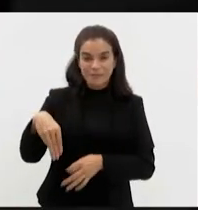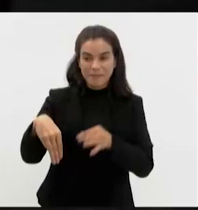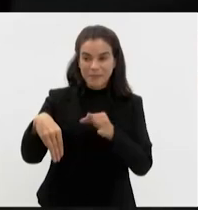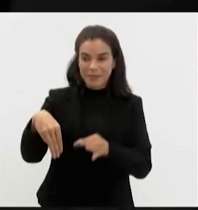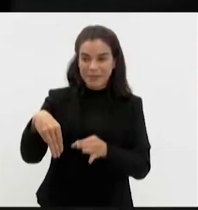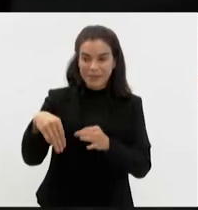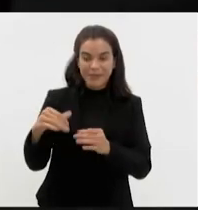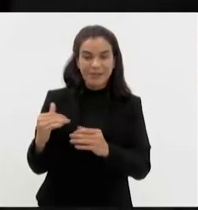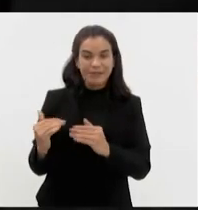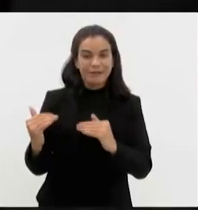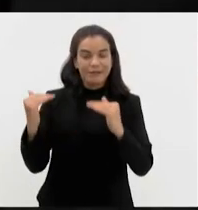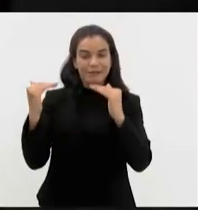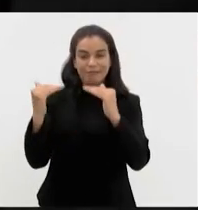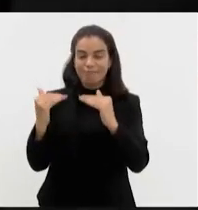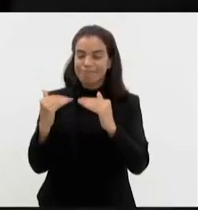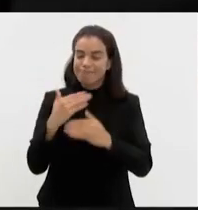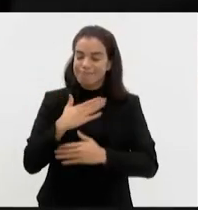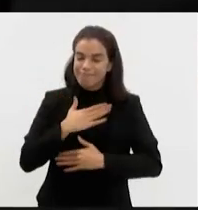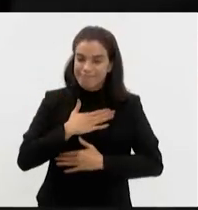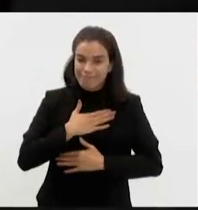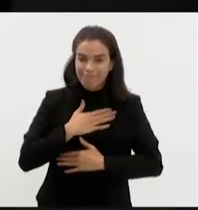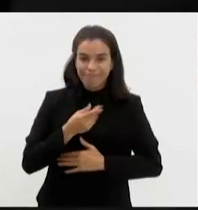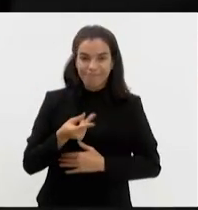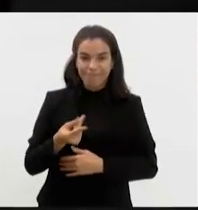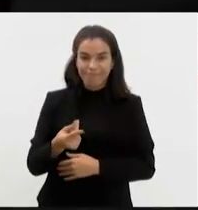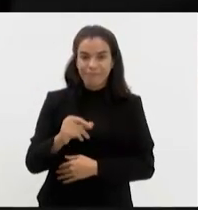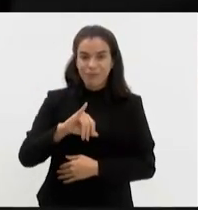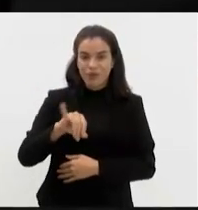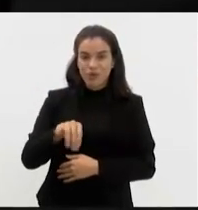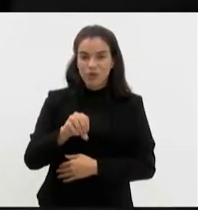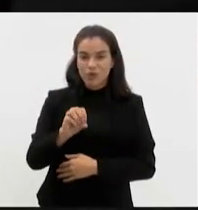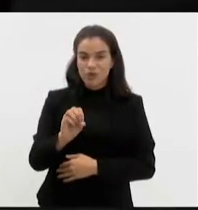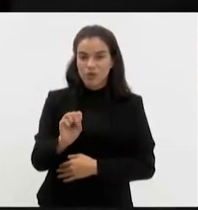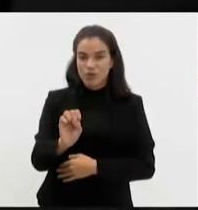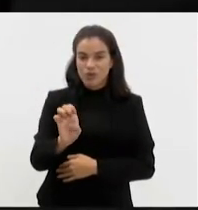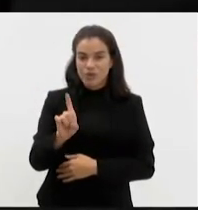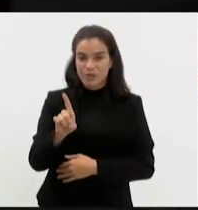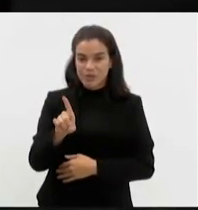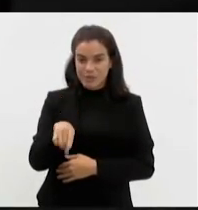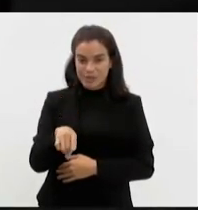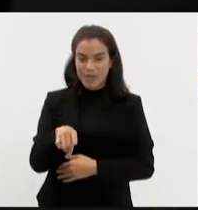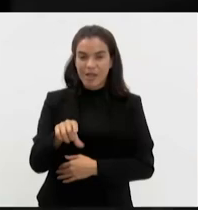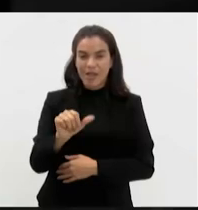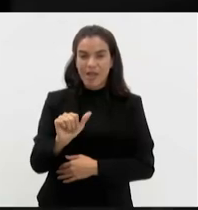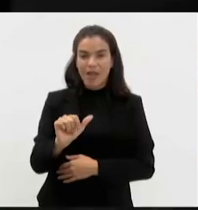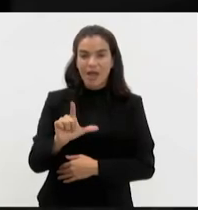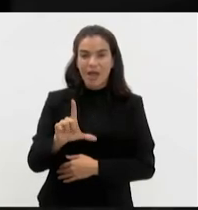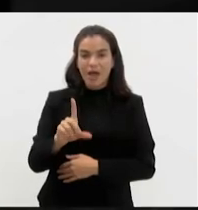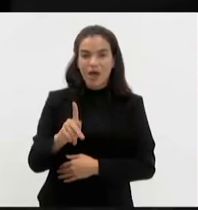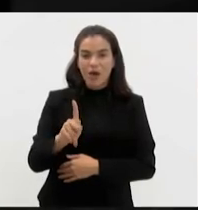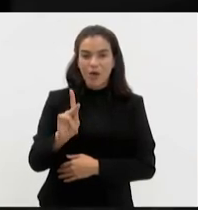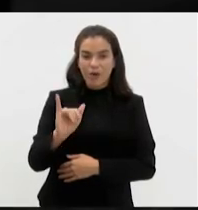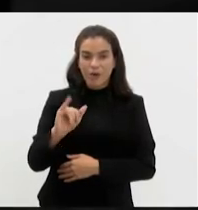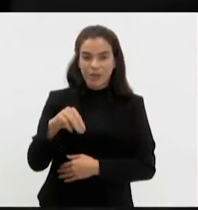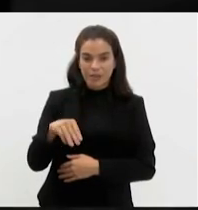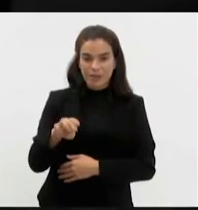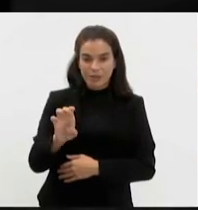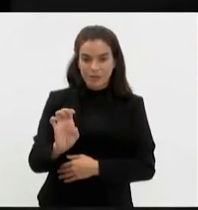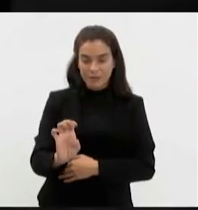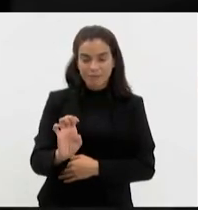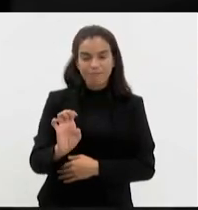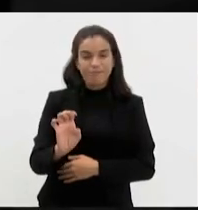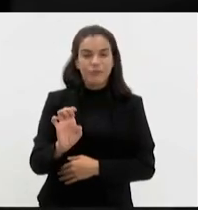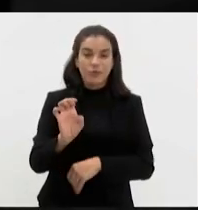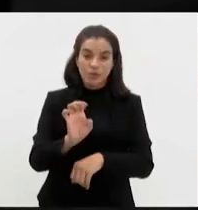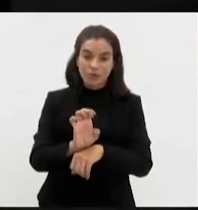advogado a quem tem um carinho profico Dr José Eduardo Alem seja sempre bem-vindo no estado do Rio de Janeiro em